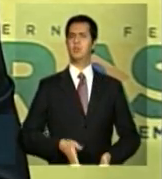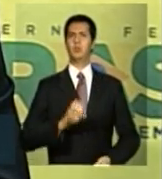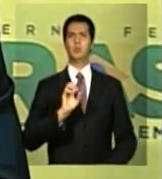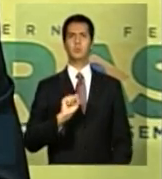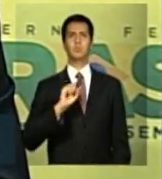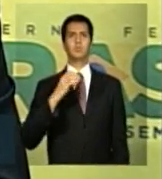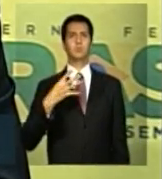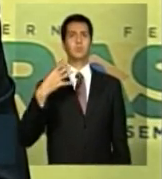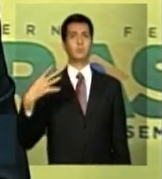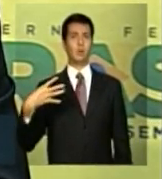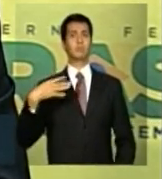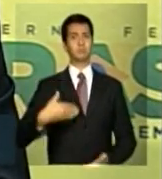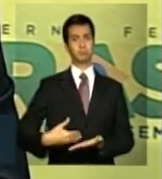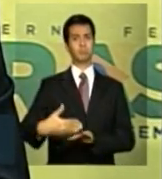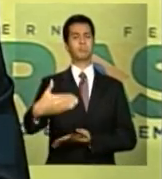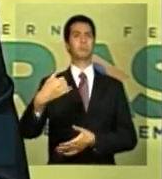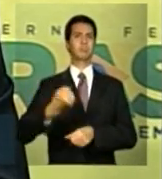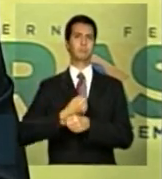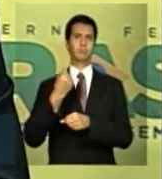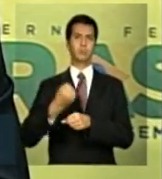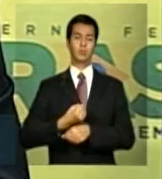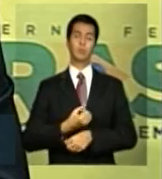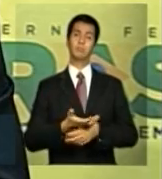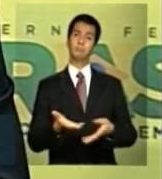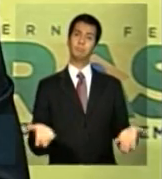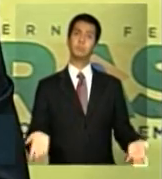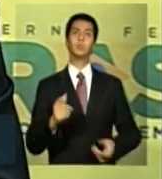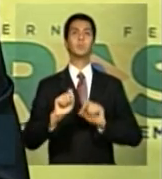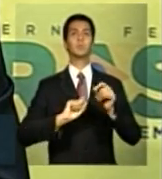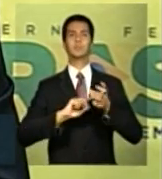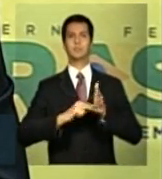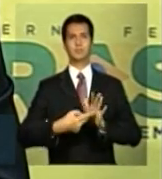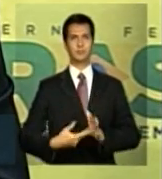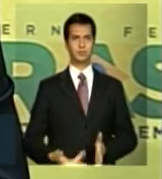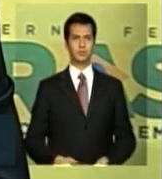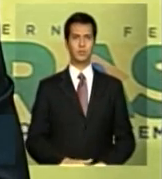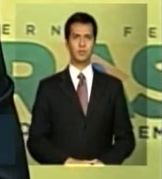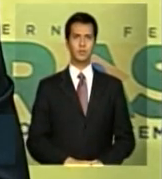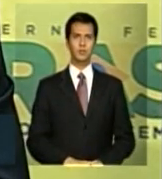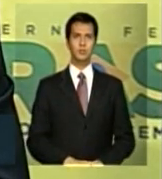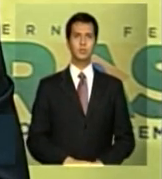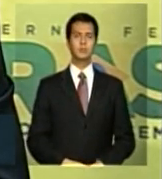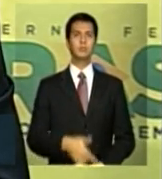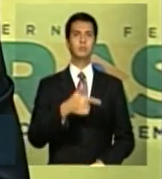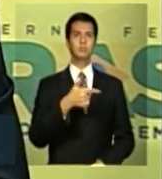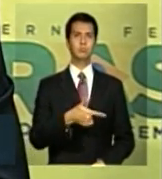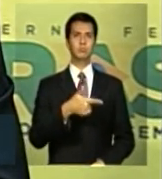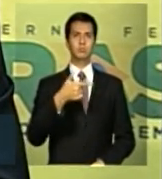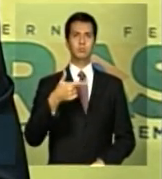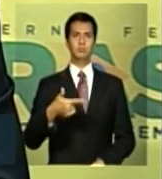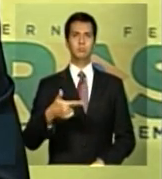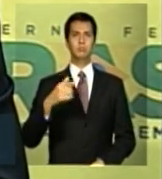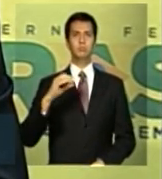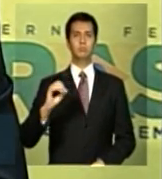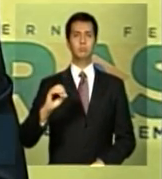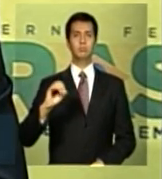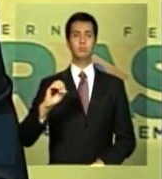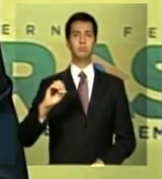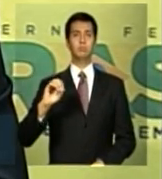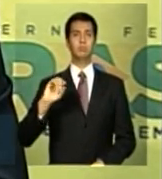em andamento. Por tudo isso, isso significa 229 mil novas matrículas,